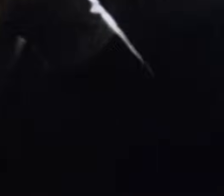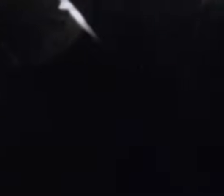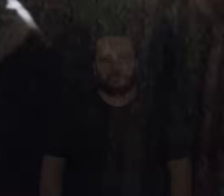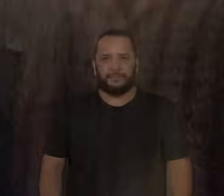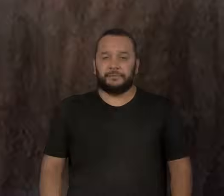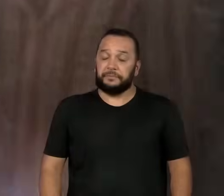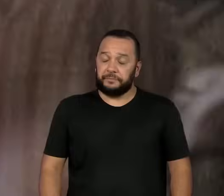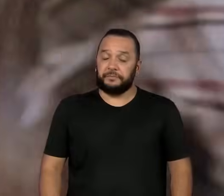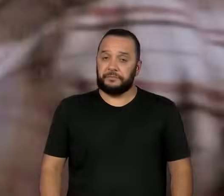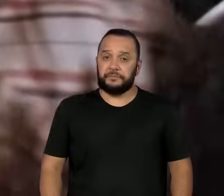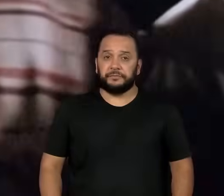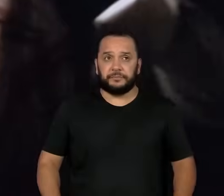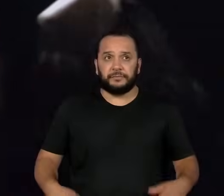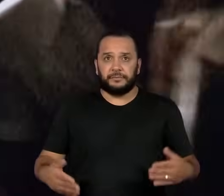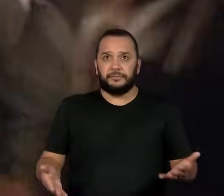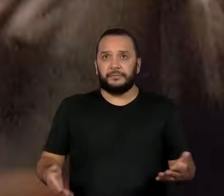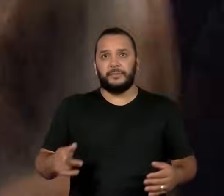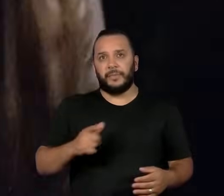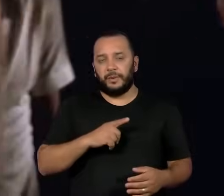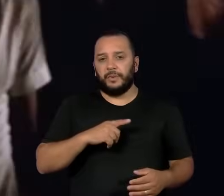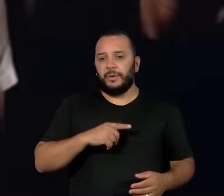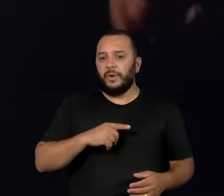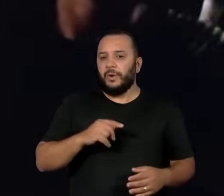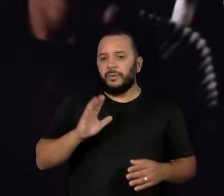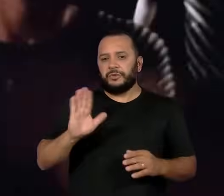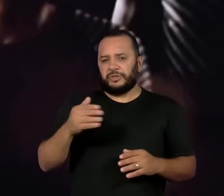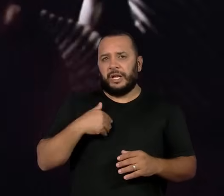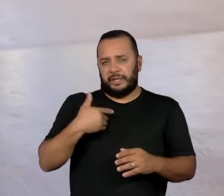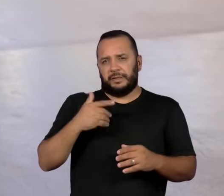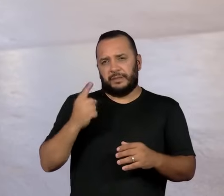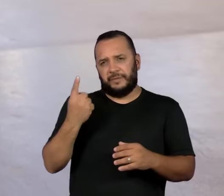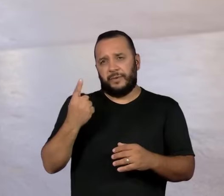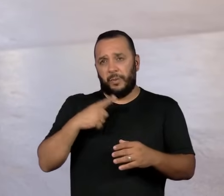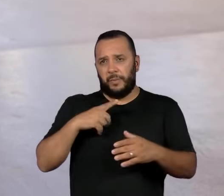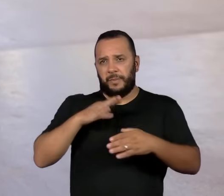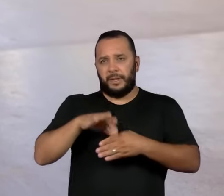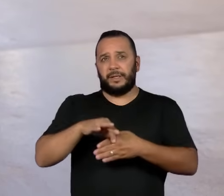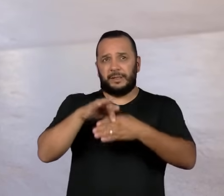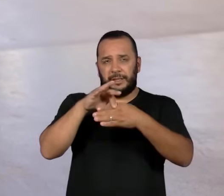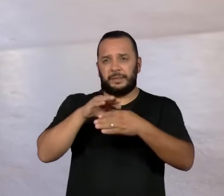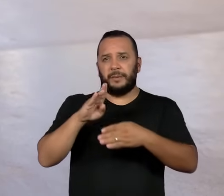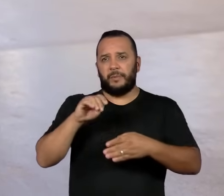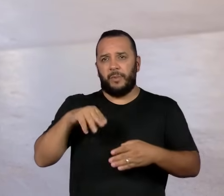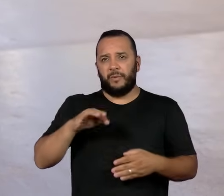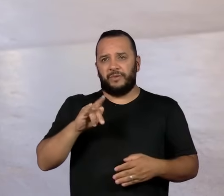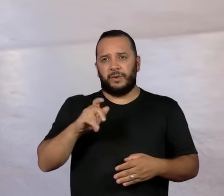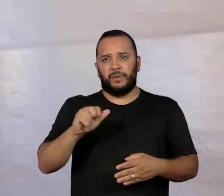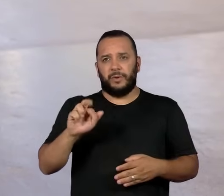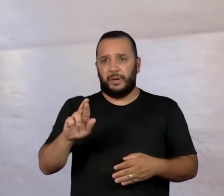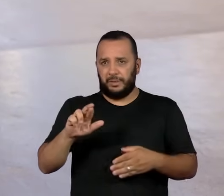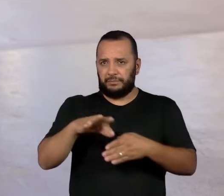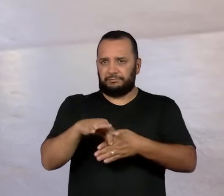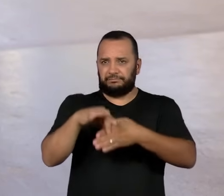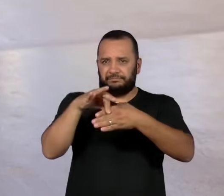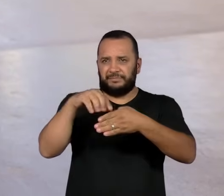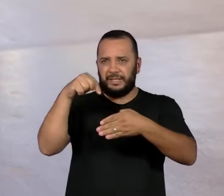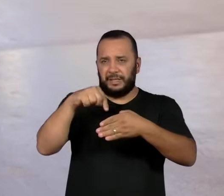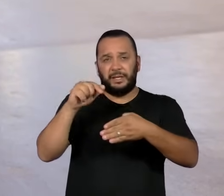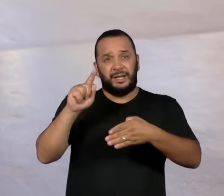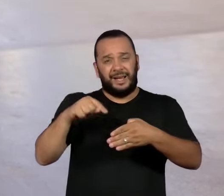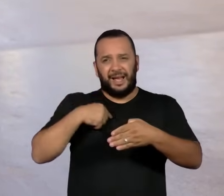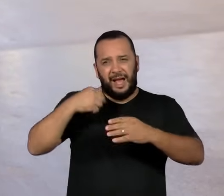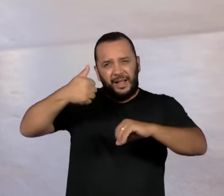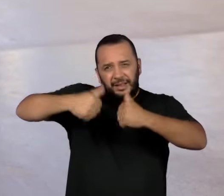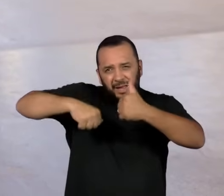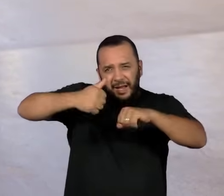Bom, o Dom Filó era uma grande liderança, né? A partir da trajetória dele, né, da análise da vida